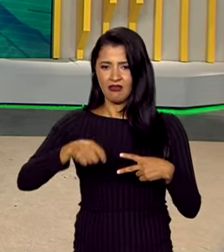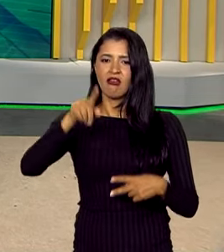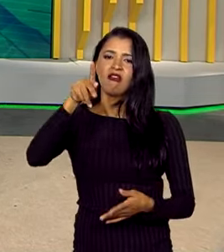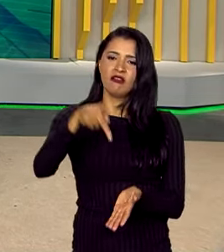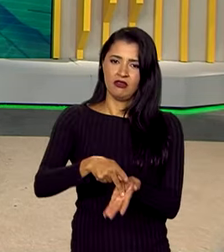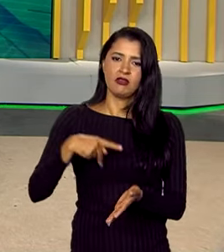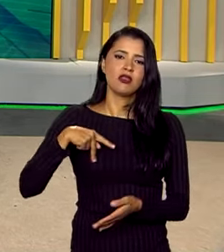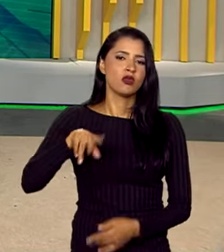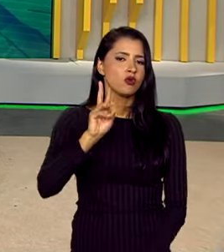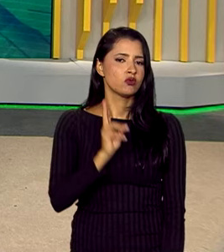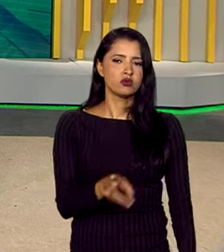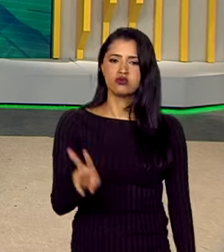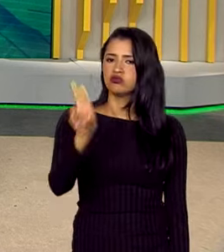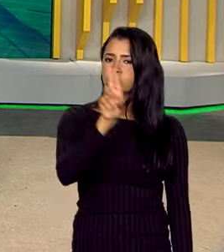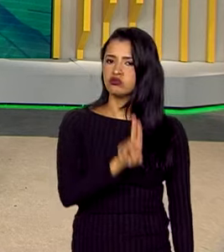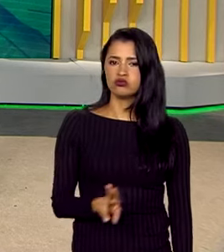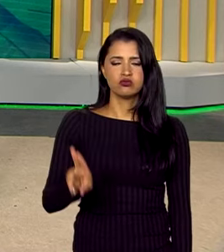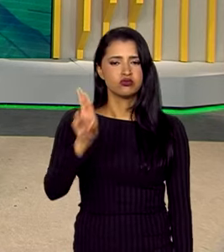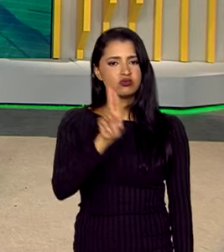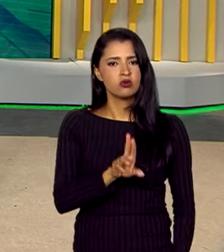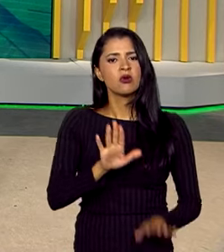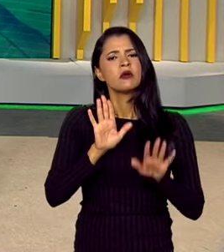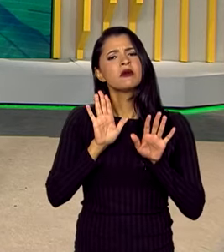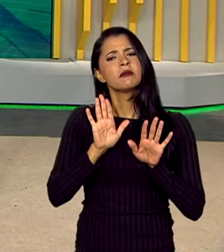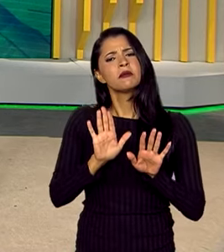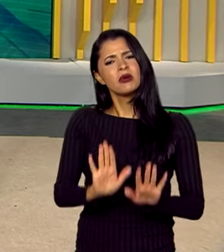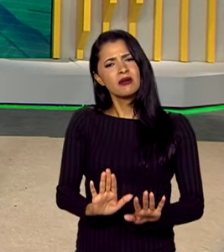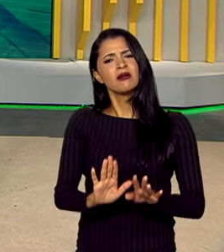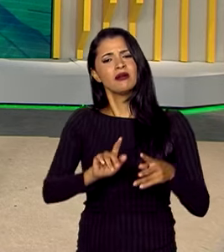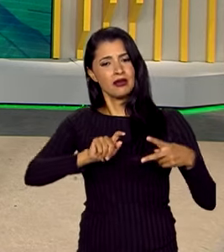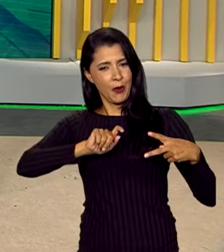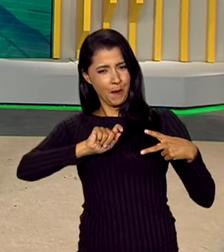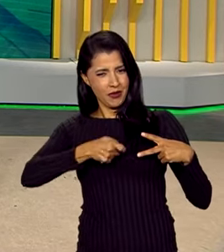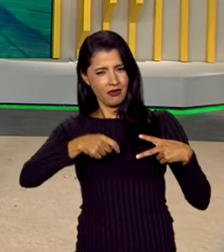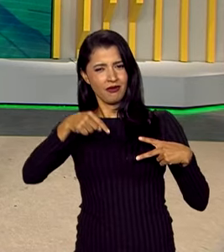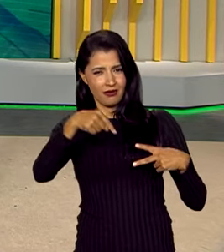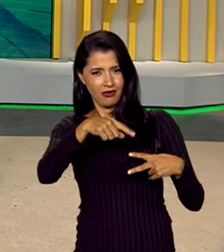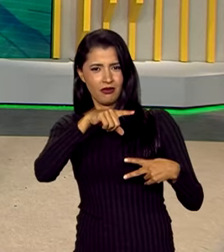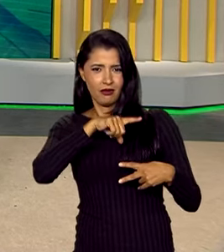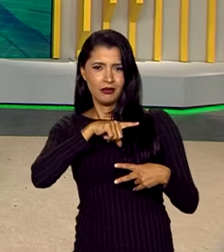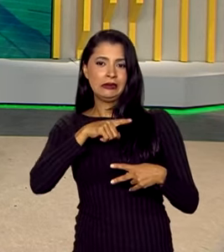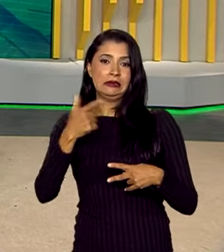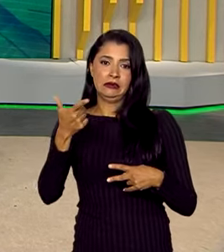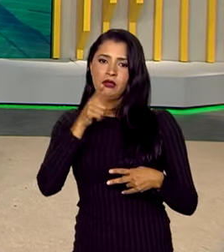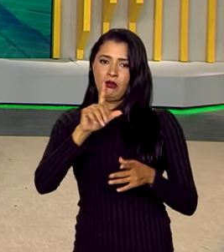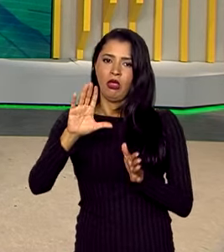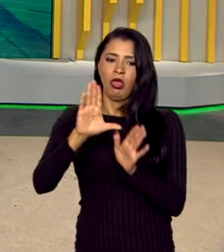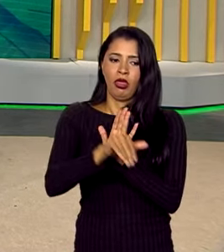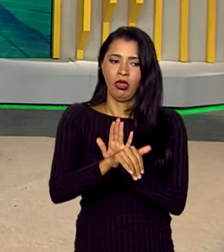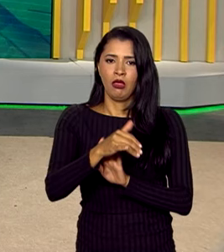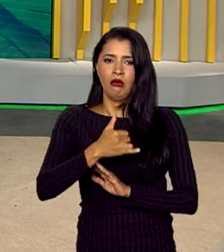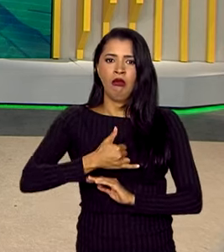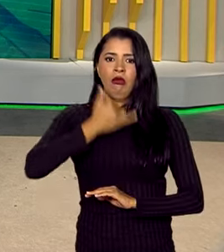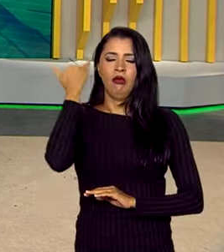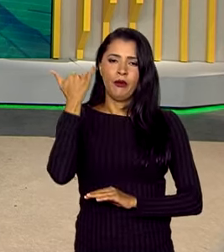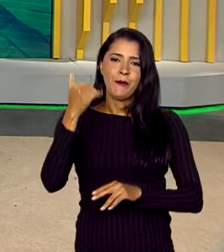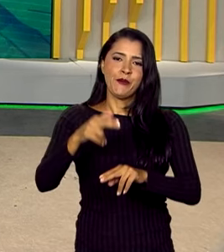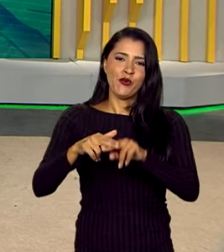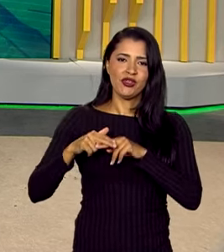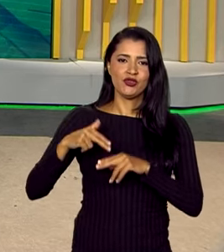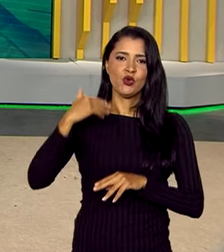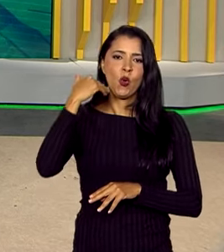Eu uso sempre. Todo mundo. Mas essa ferramenta, infelizmente, tem sofrido golpes. Por isso, o Banco